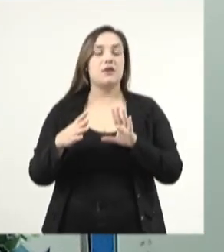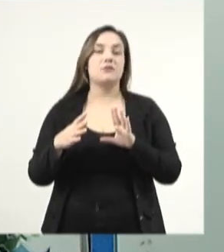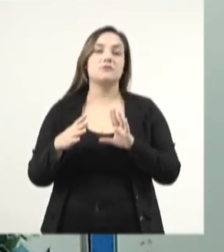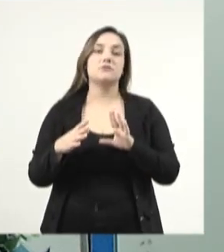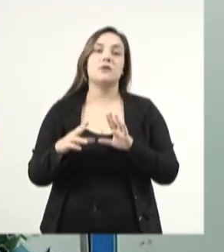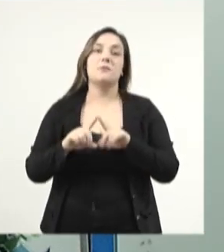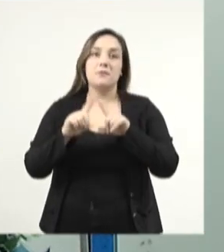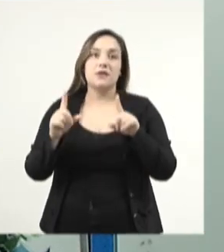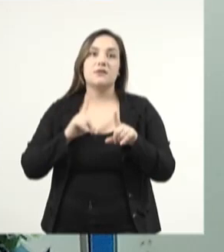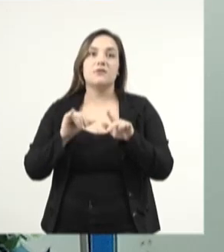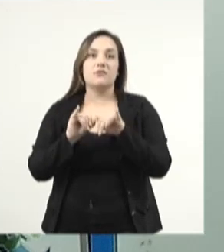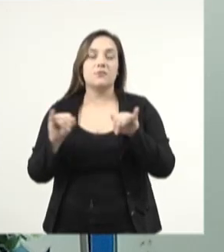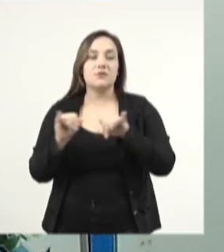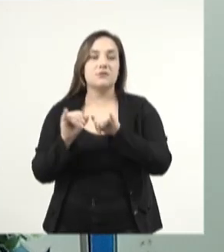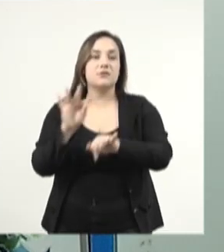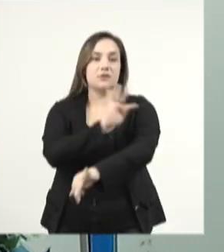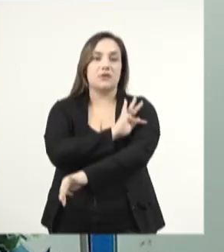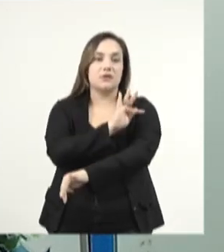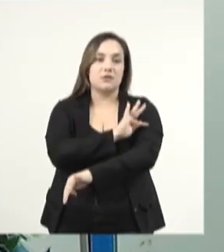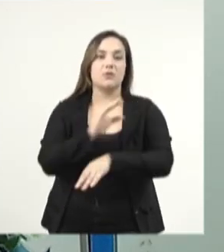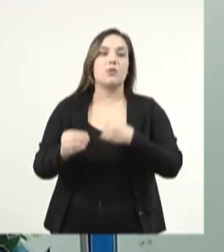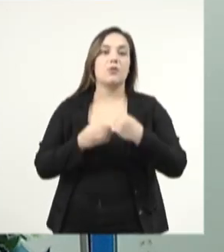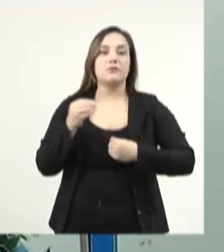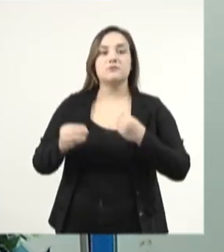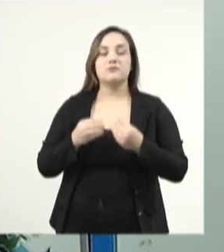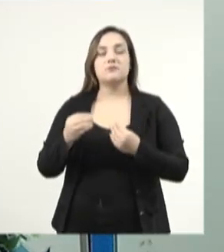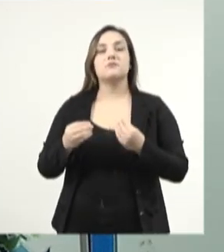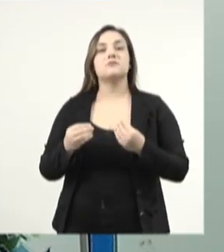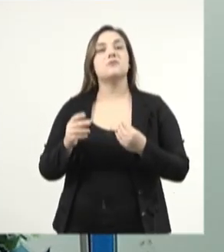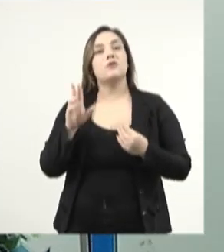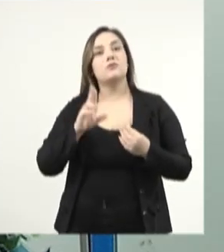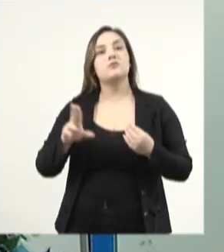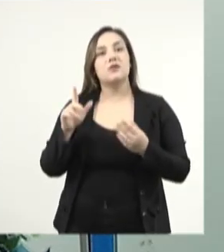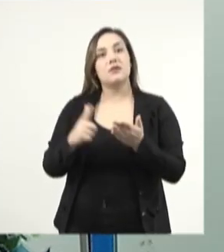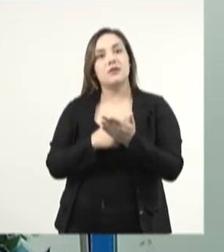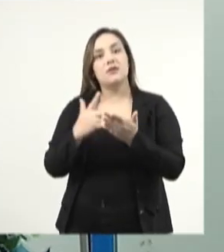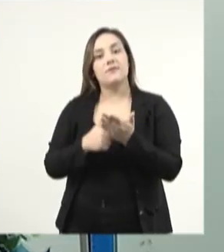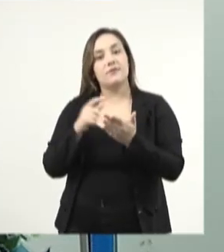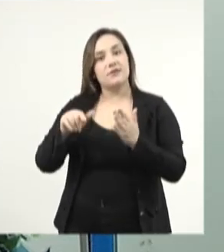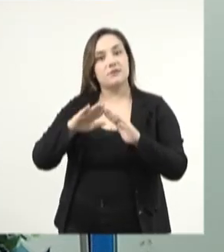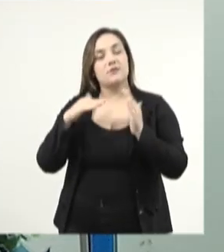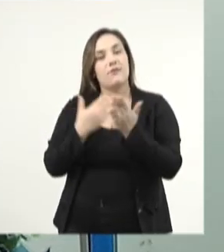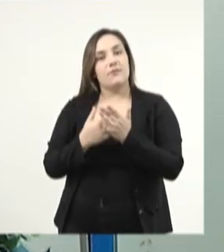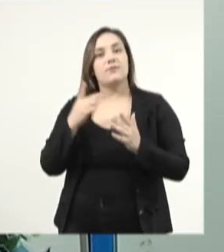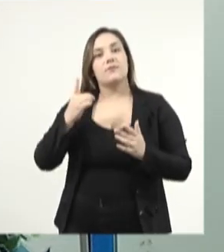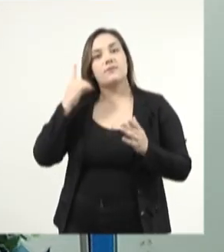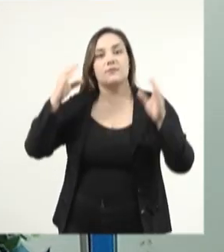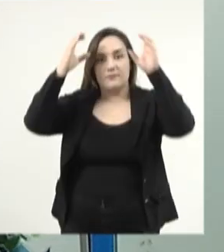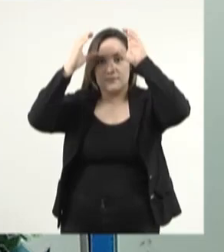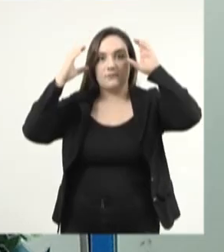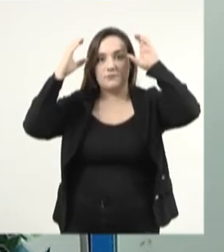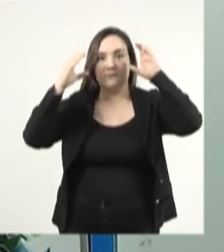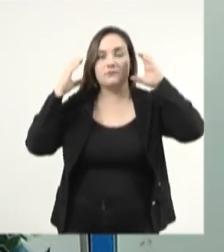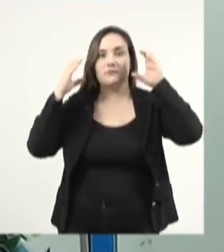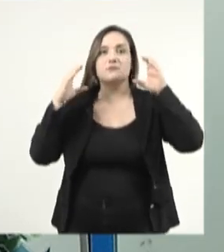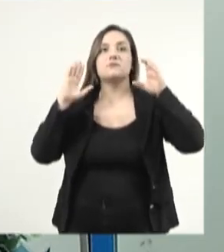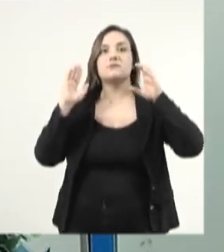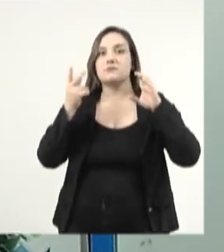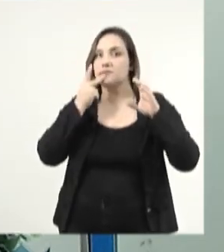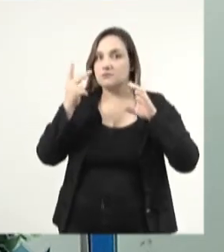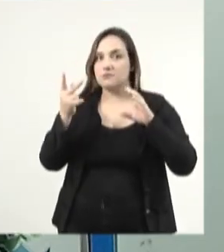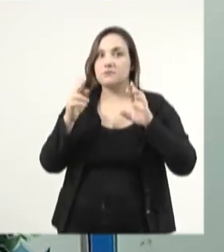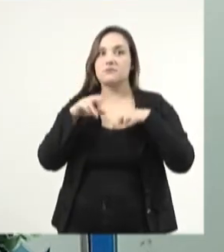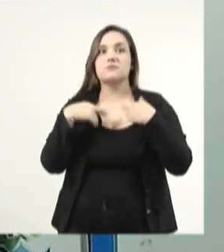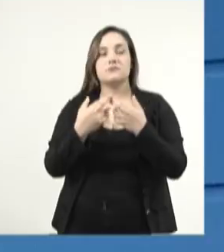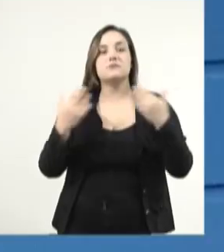informações técnicas para as escolas da rede estadual sobre como fazer o uso do livro nas escolas da rede. O deputado Caravina, então, fez esse anúncio na sessão de